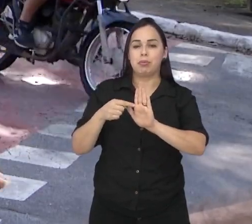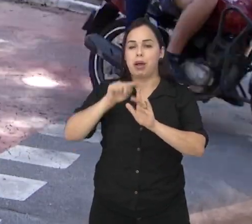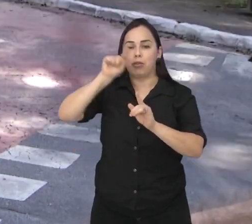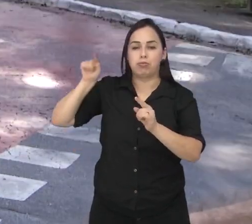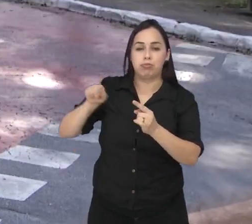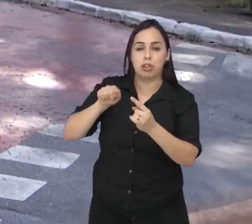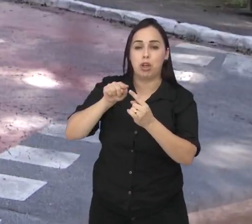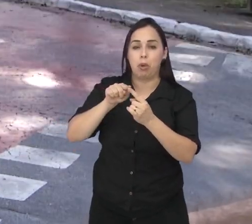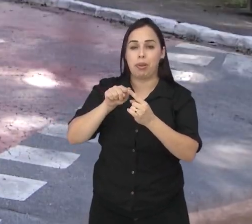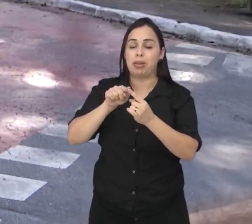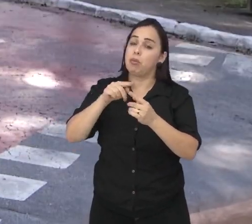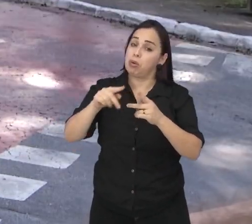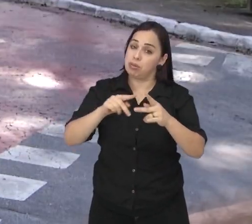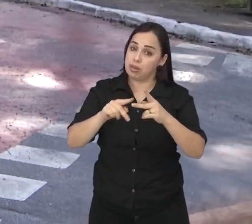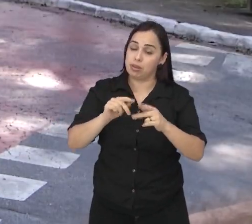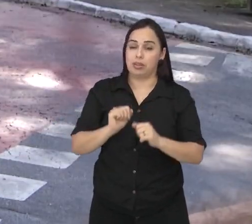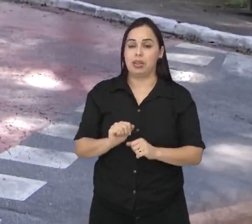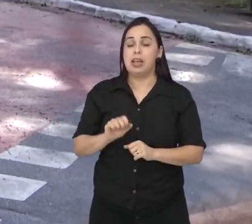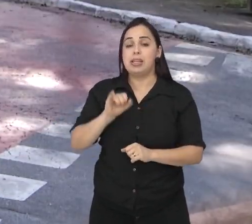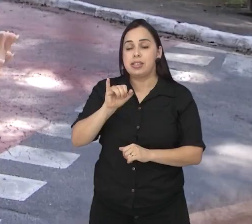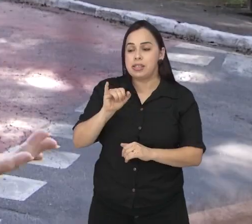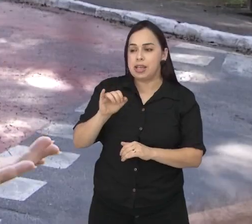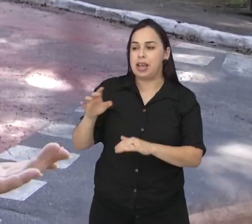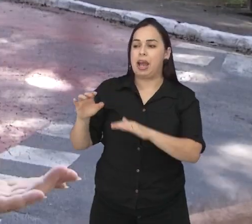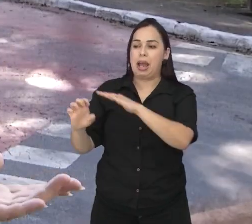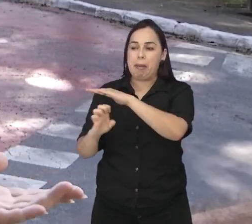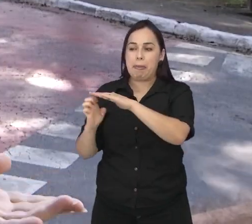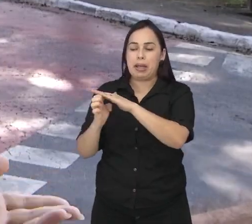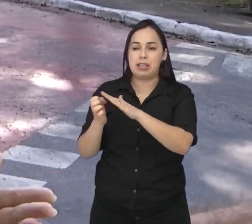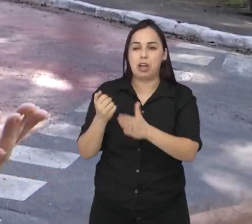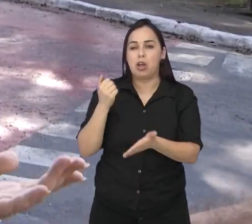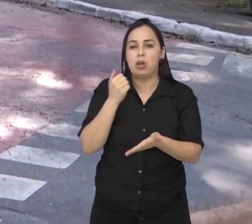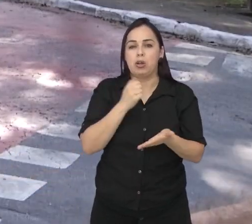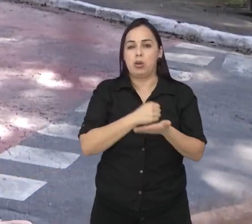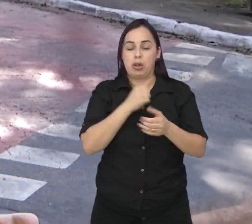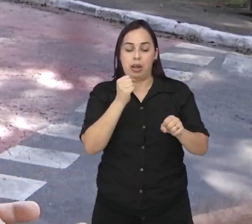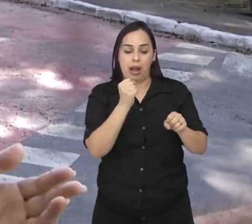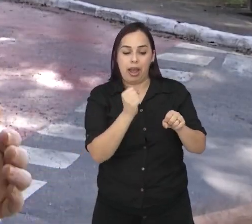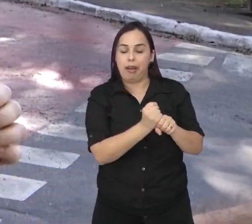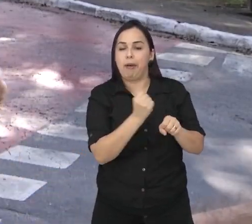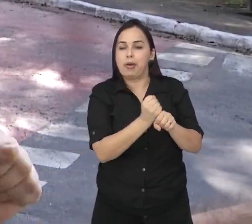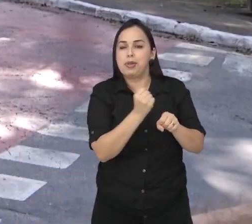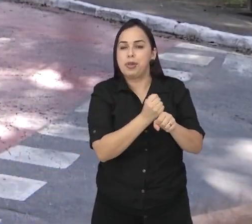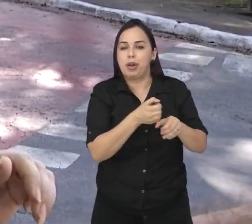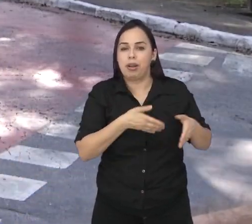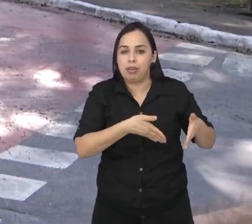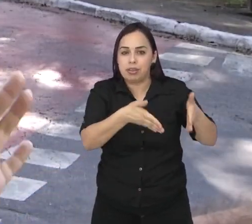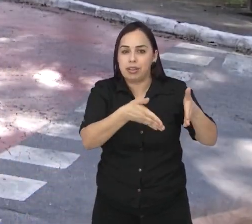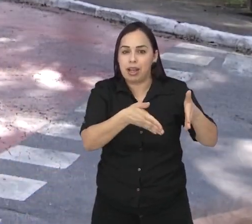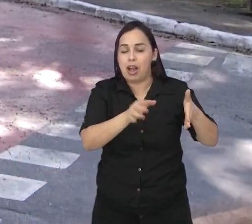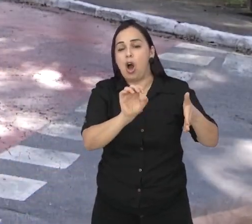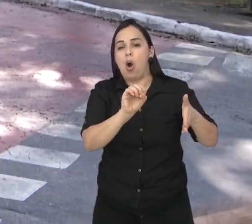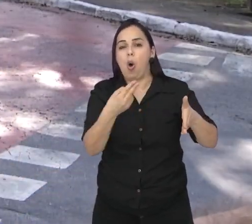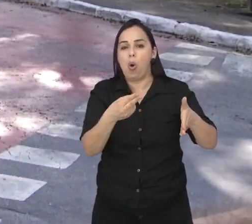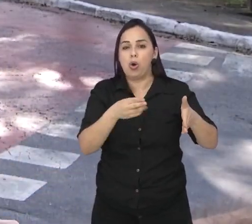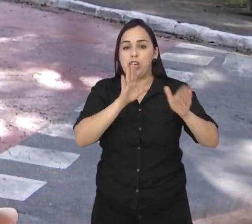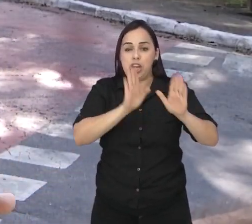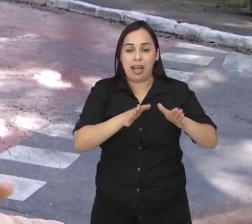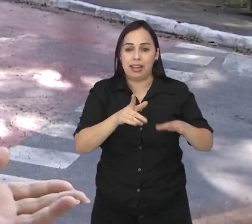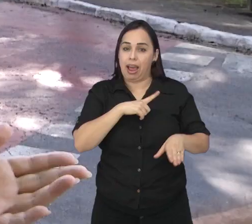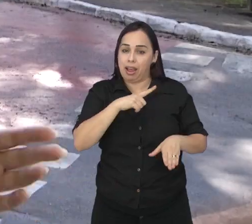ideal para a cidade, né? Porque senão a empresa ela vai e adota também uma ciclovia que já existe, coloca a placa dela ali que